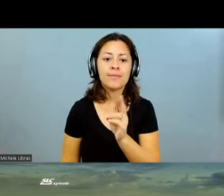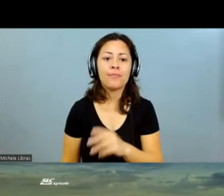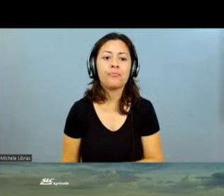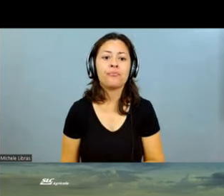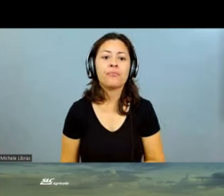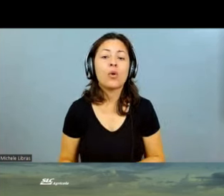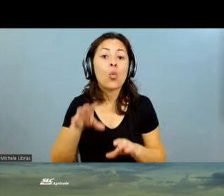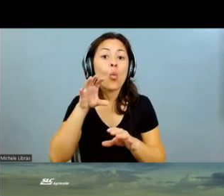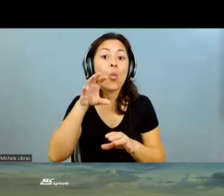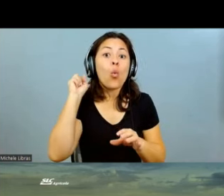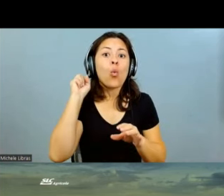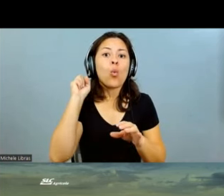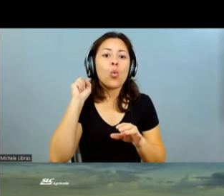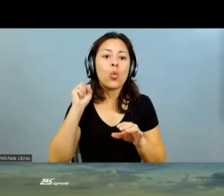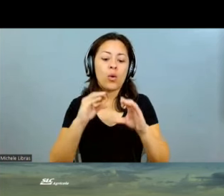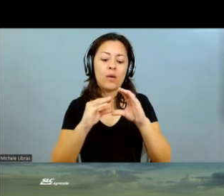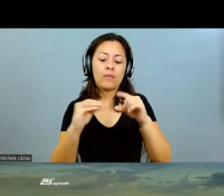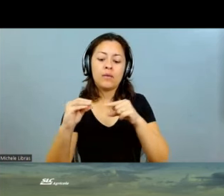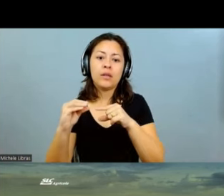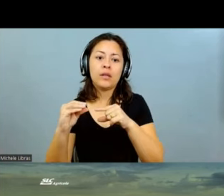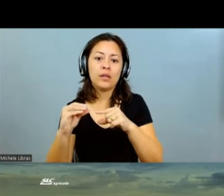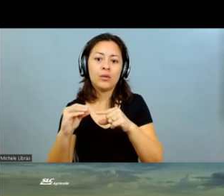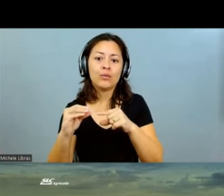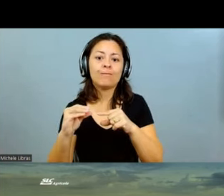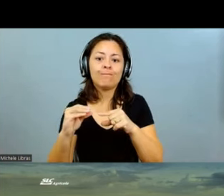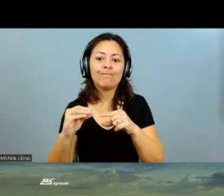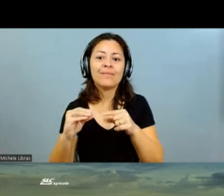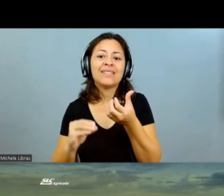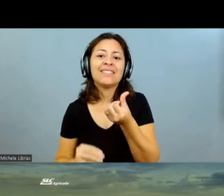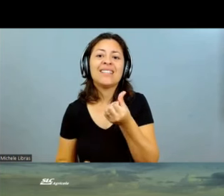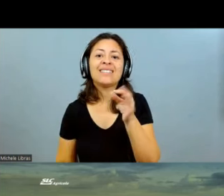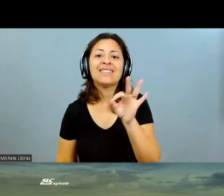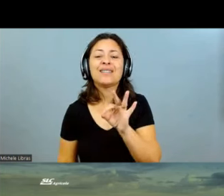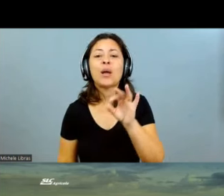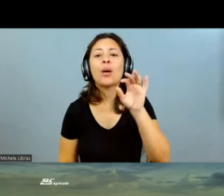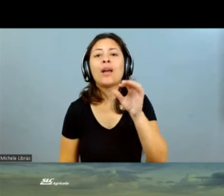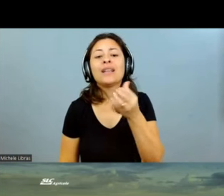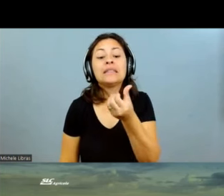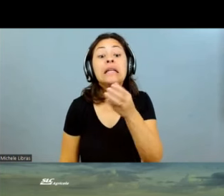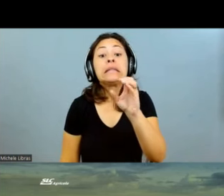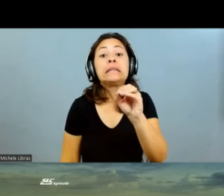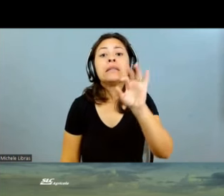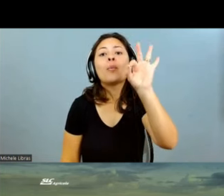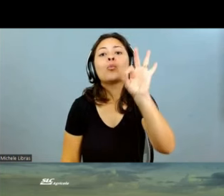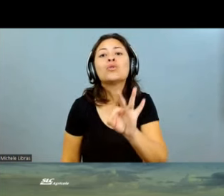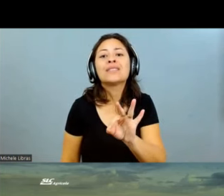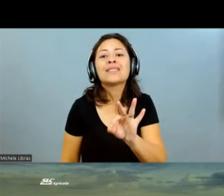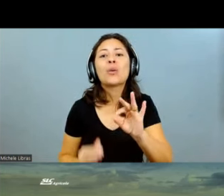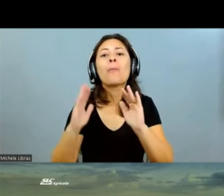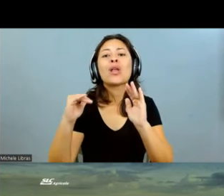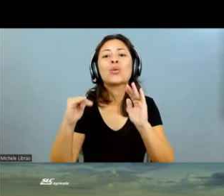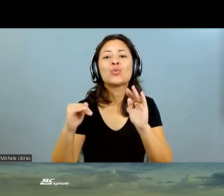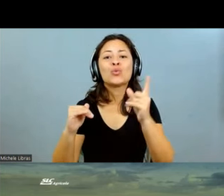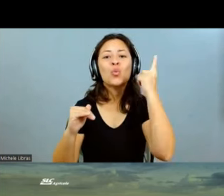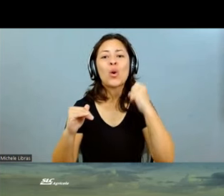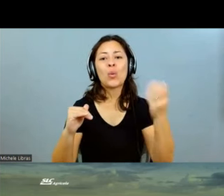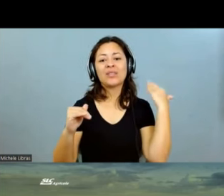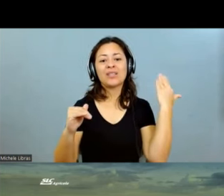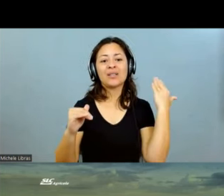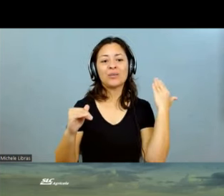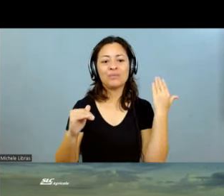229 milhões deais Infelizmente foi 60% inferior ao primeiro trimestre de 2023 e o ebit da ajustado